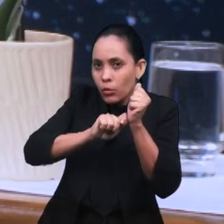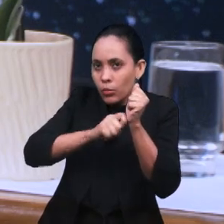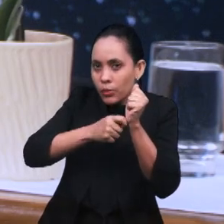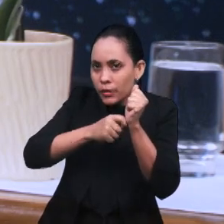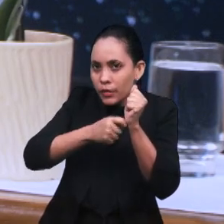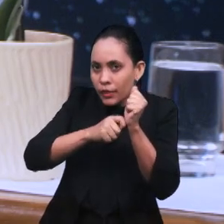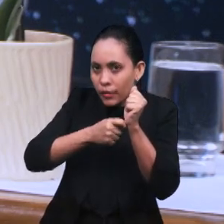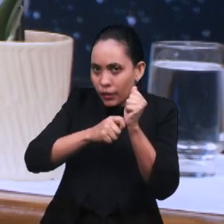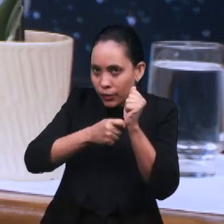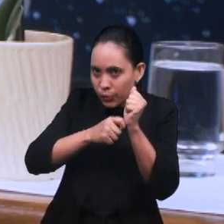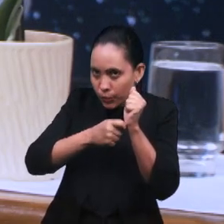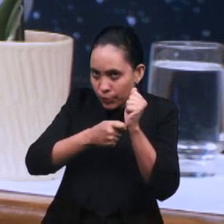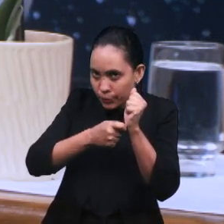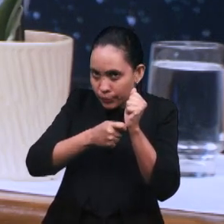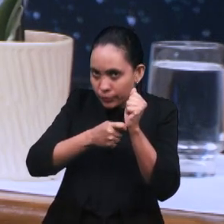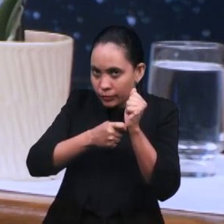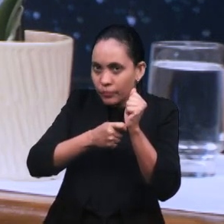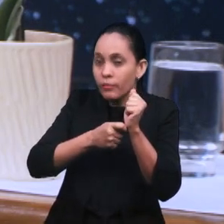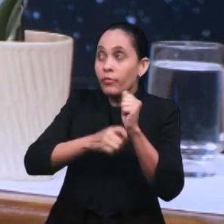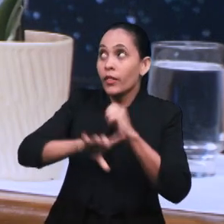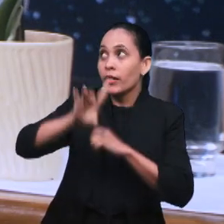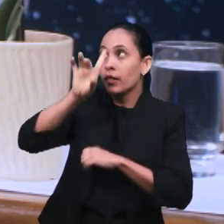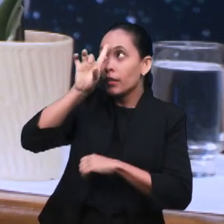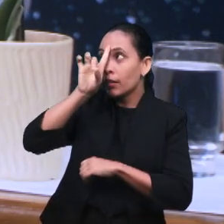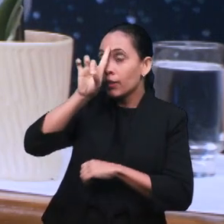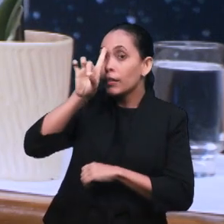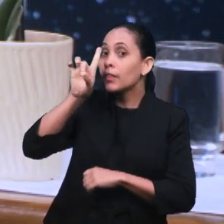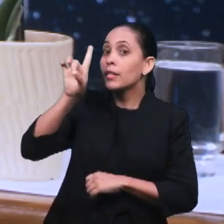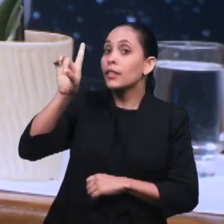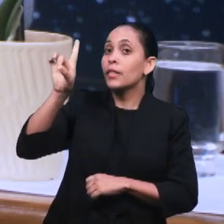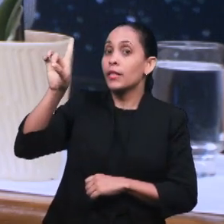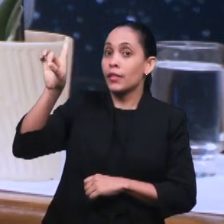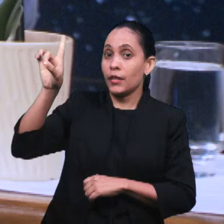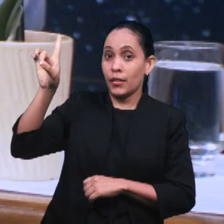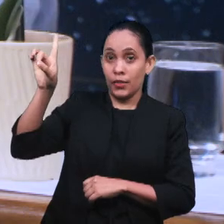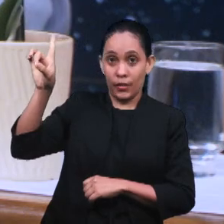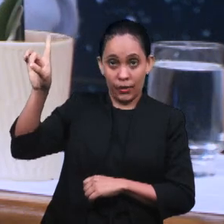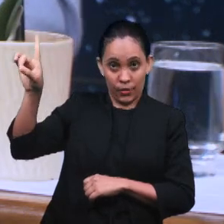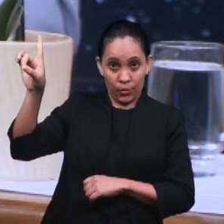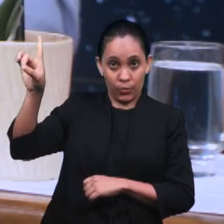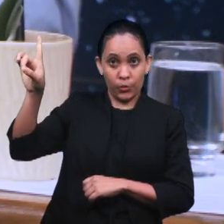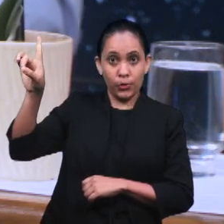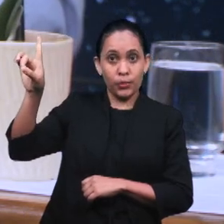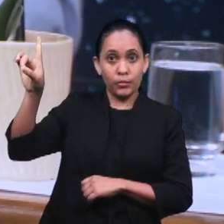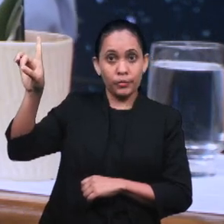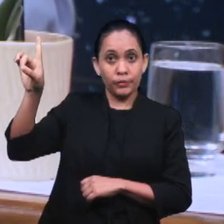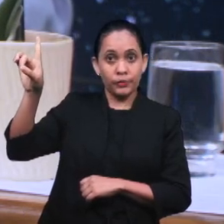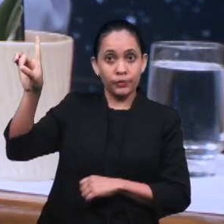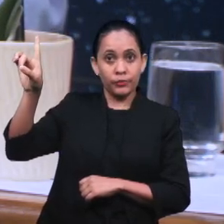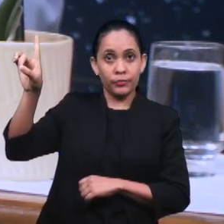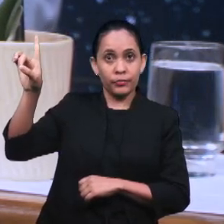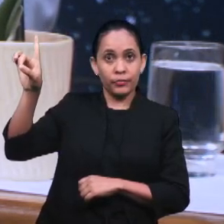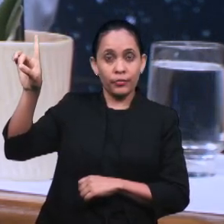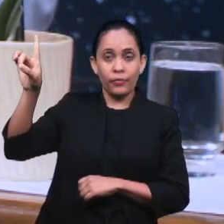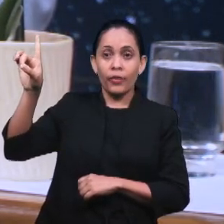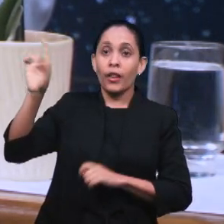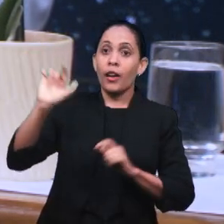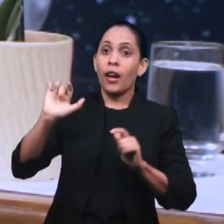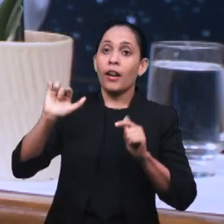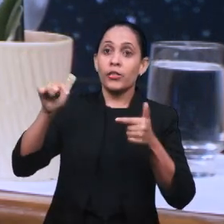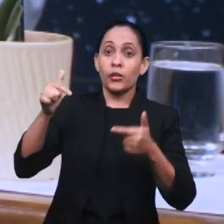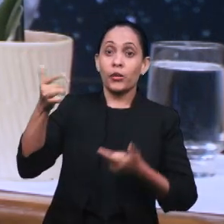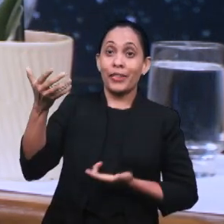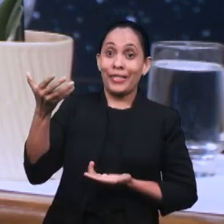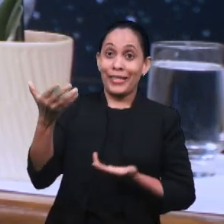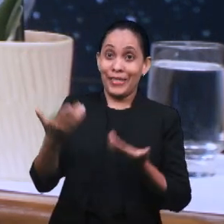usado por Deus na vida do servo de Deus que entregou a